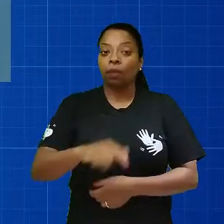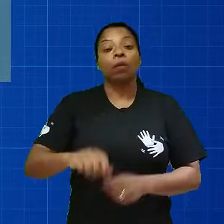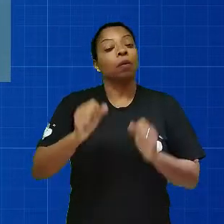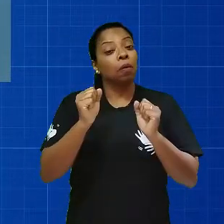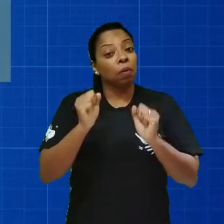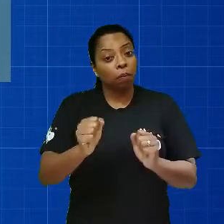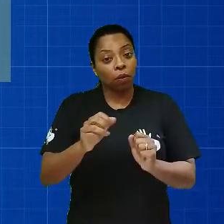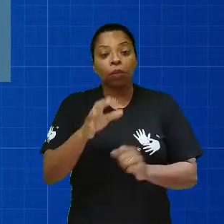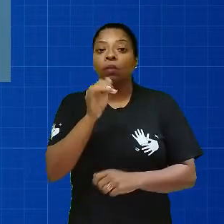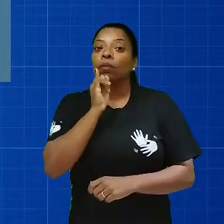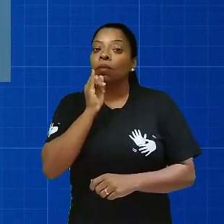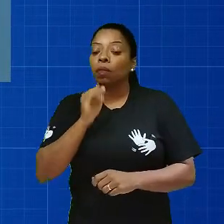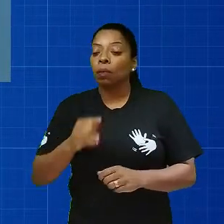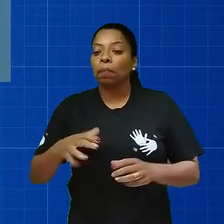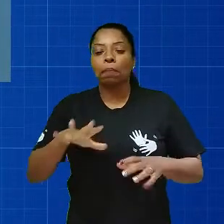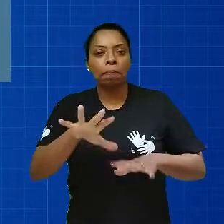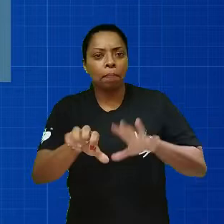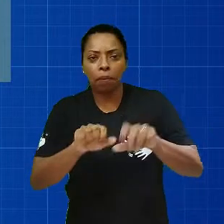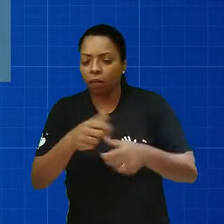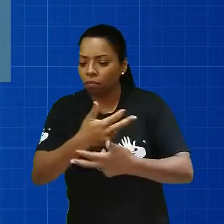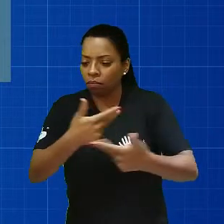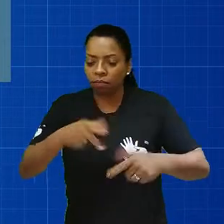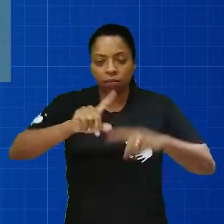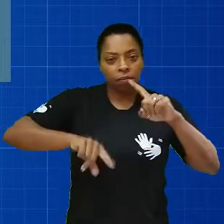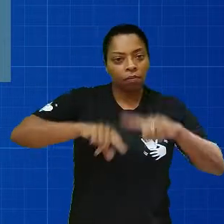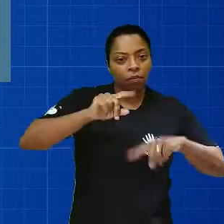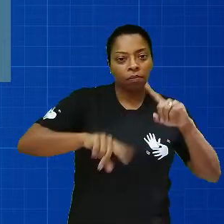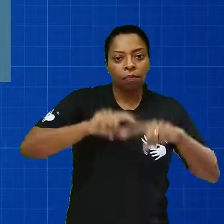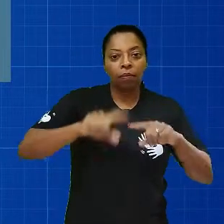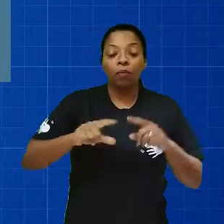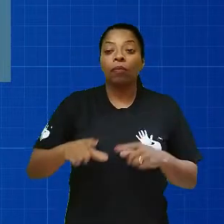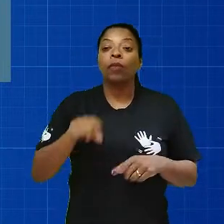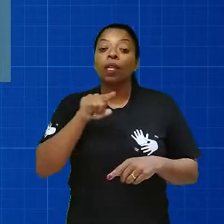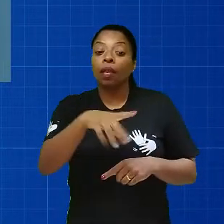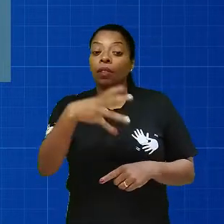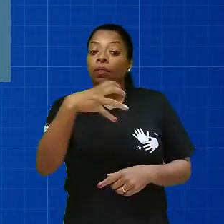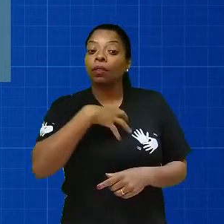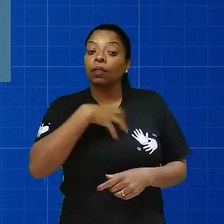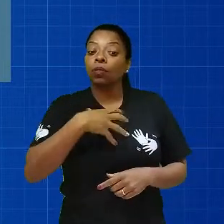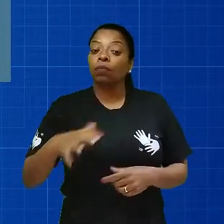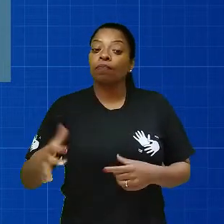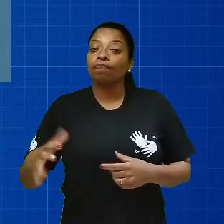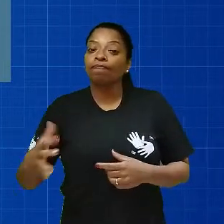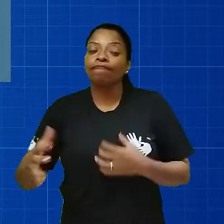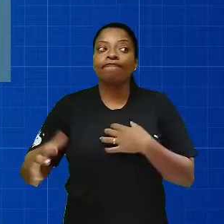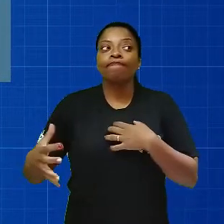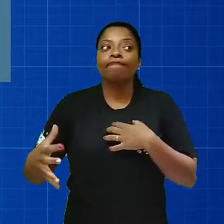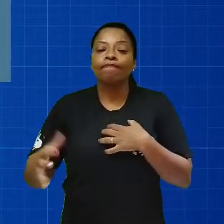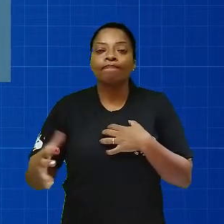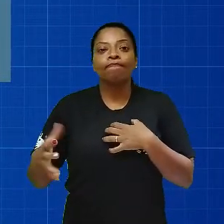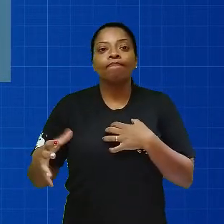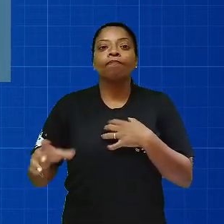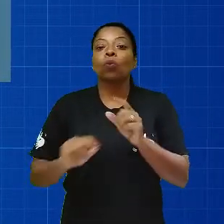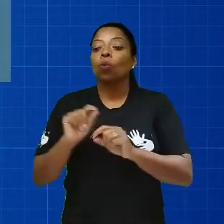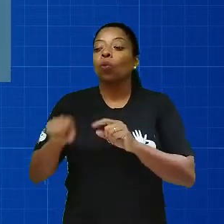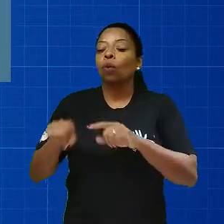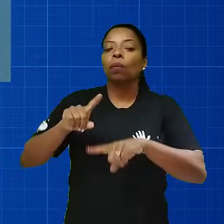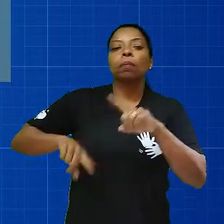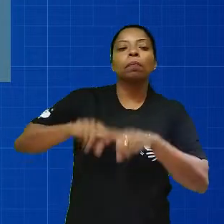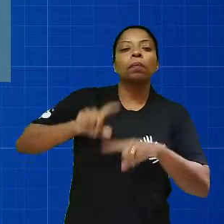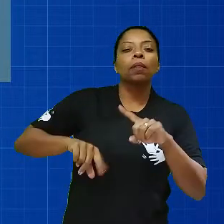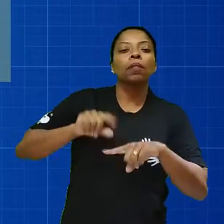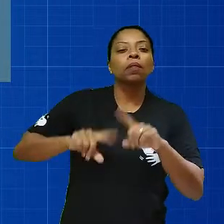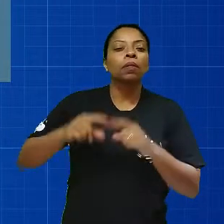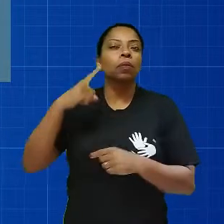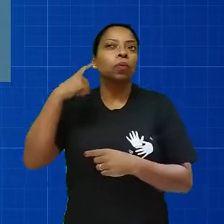que a criança não veja o instrumento e explorar o som, igual a Patrícia fez com vocês aqui. Você sabe que som é esse? Que material